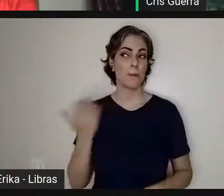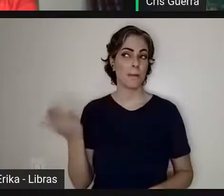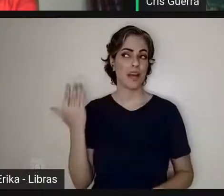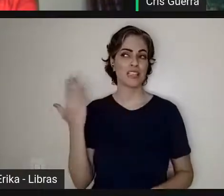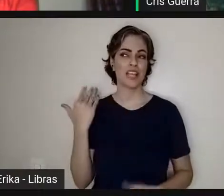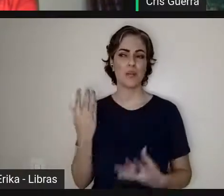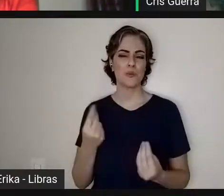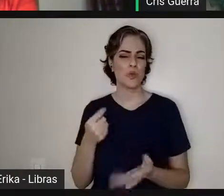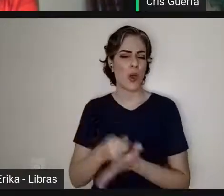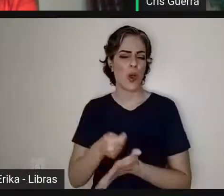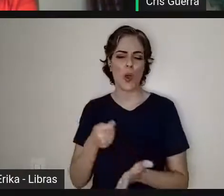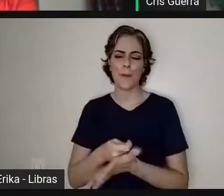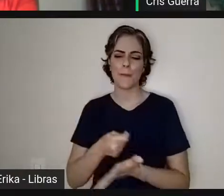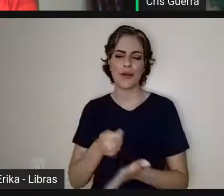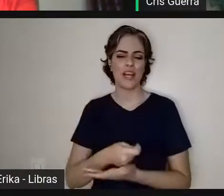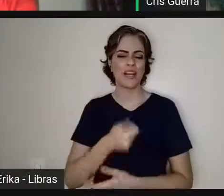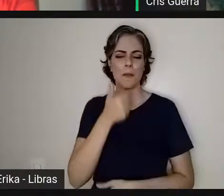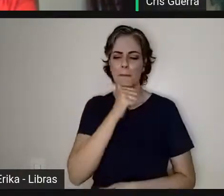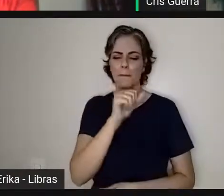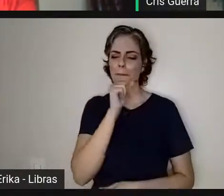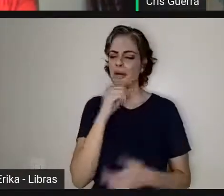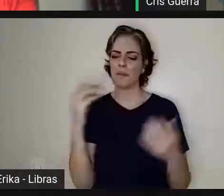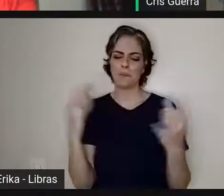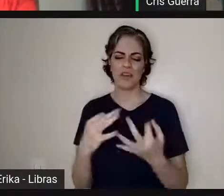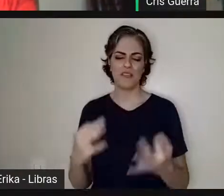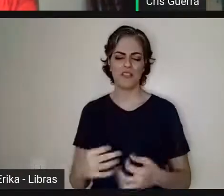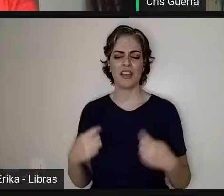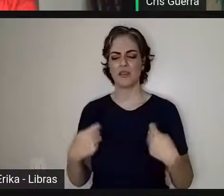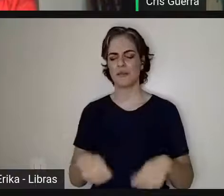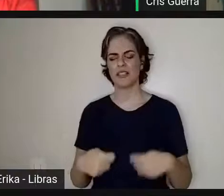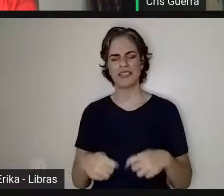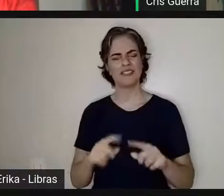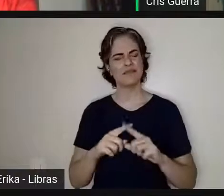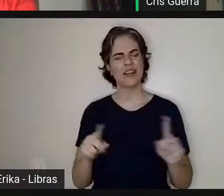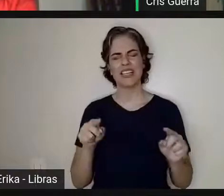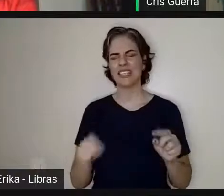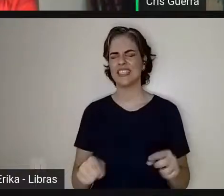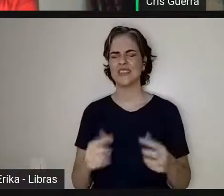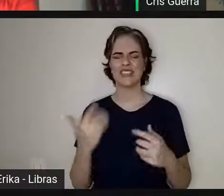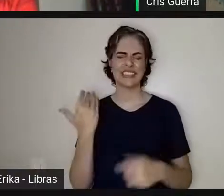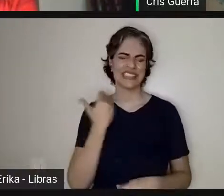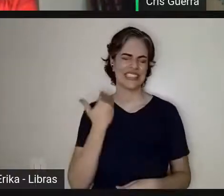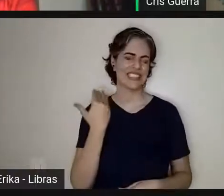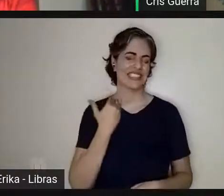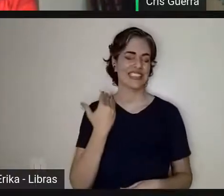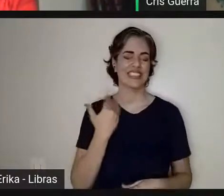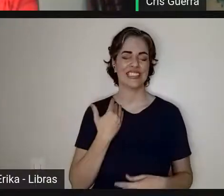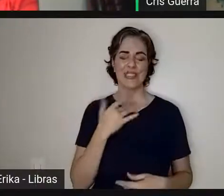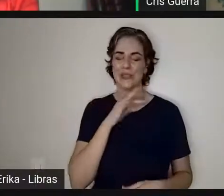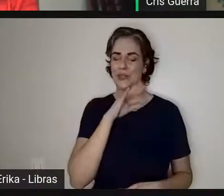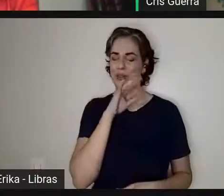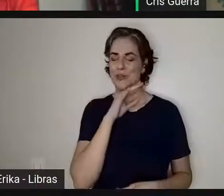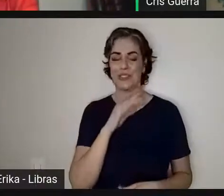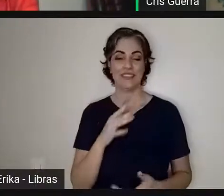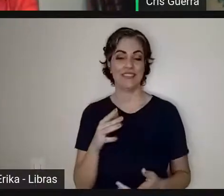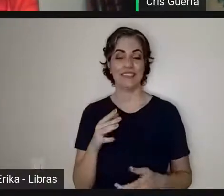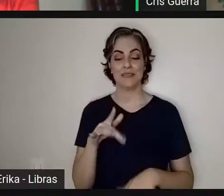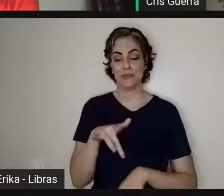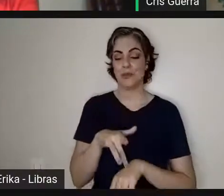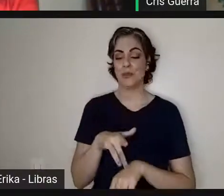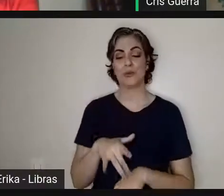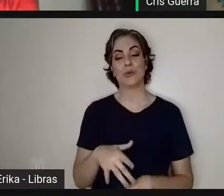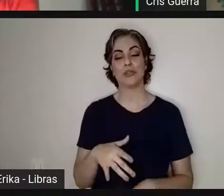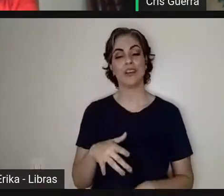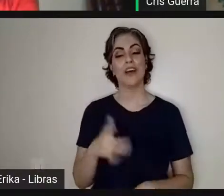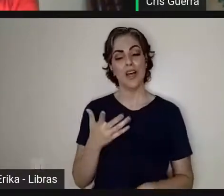né? De ser a mãe perfeita, e isso é também um desgaste absurdo, não que a gente não queira fazer o melhor,